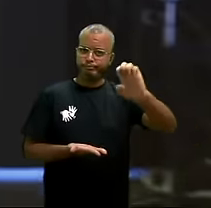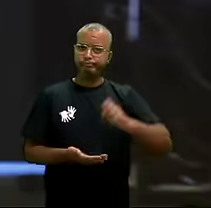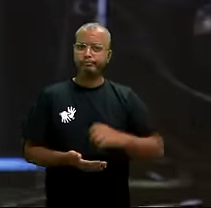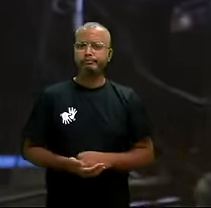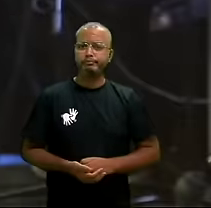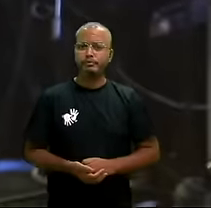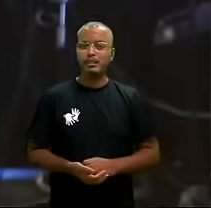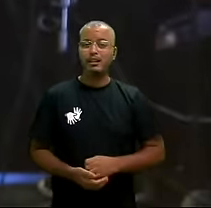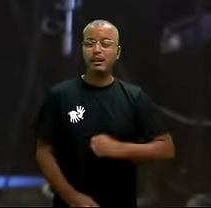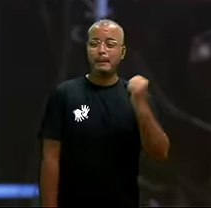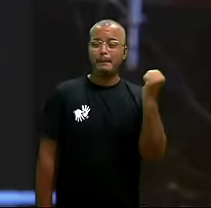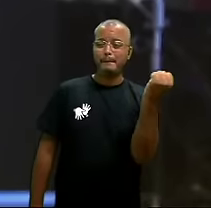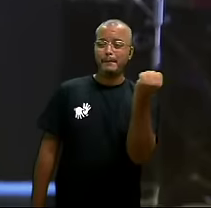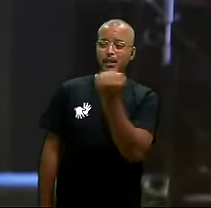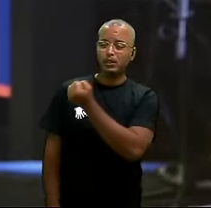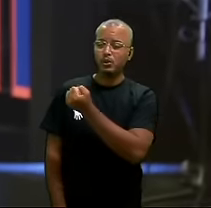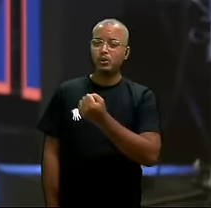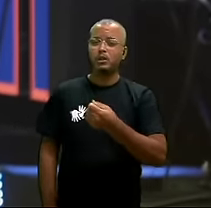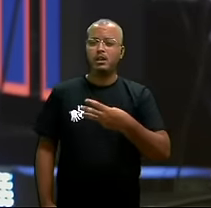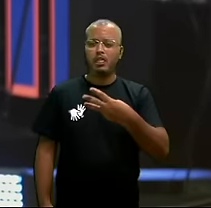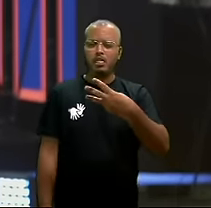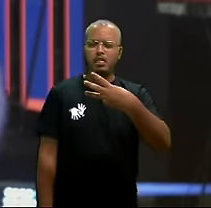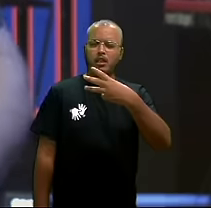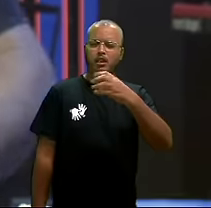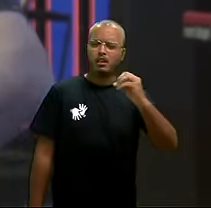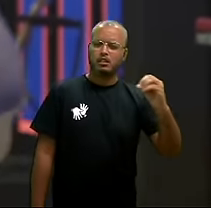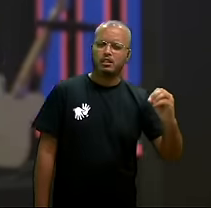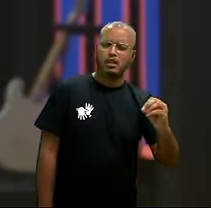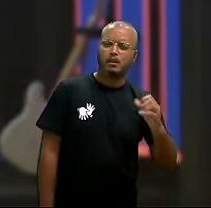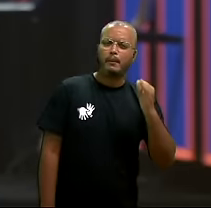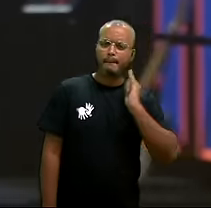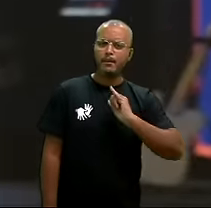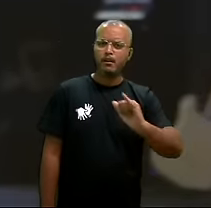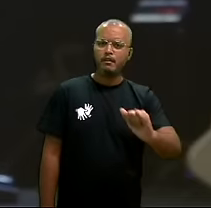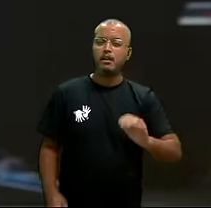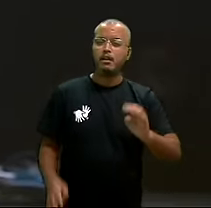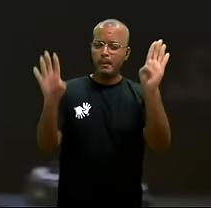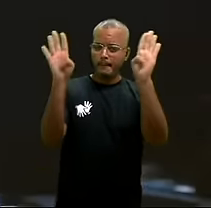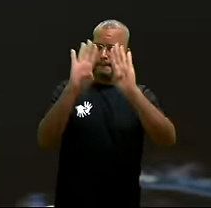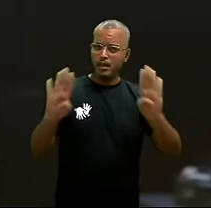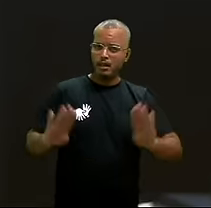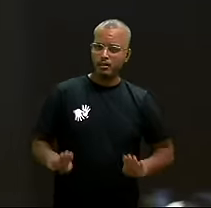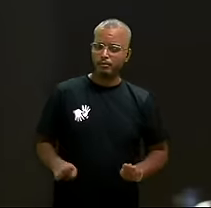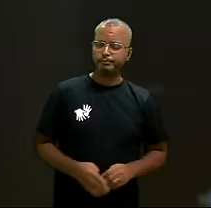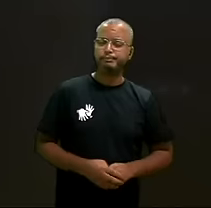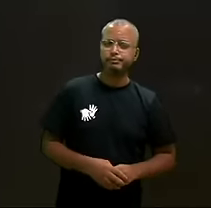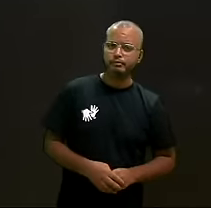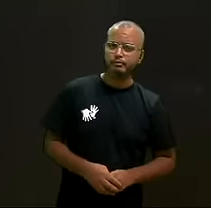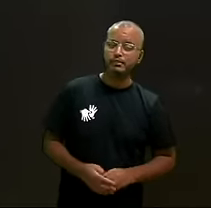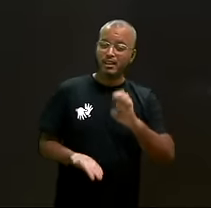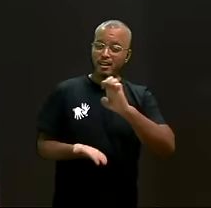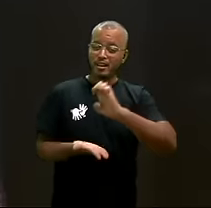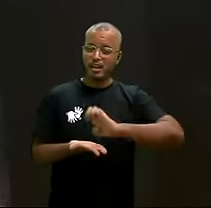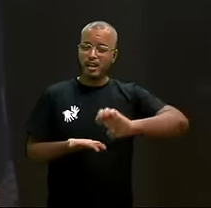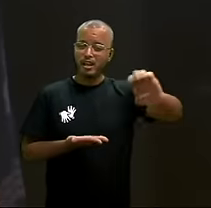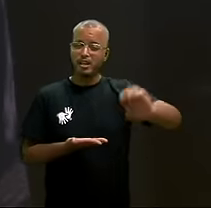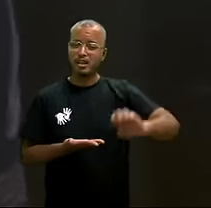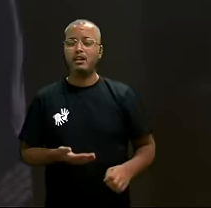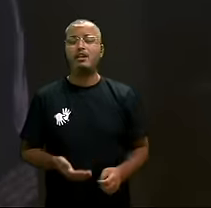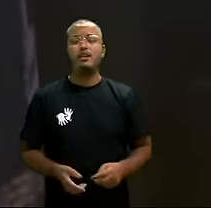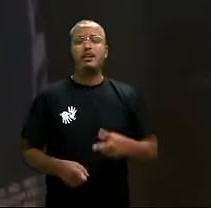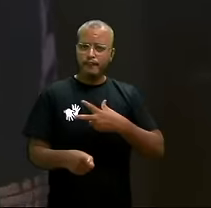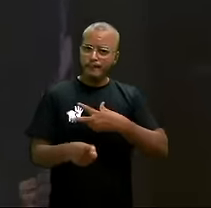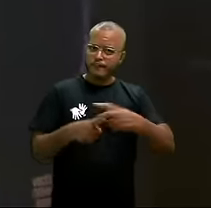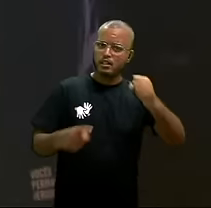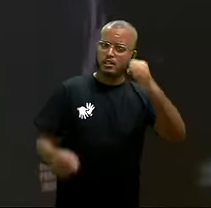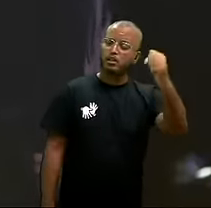matar 300 profetas de Baal. E Elias venceu uma grande guerra. Cara, que guerra, que batalha linda. Você lembra